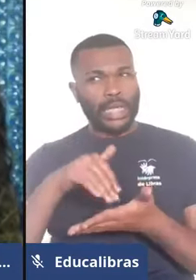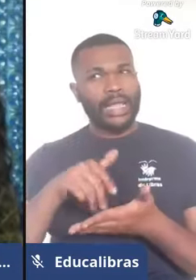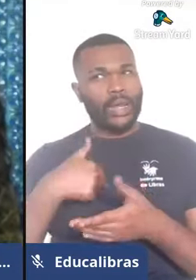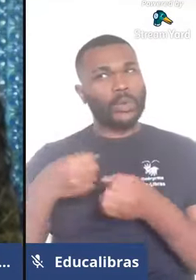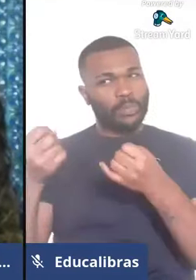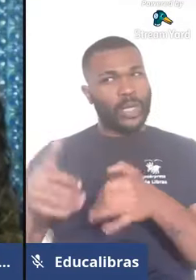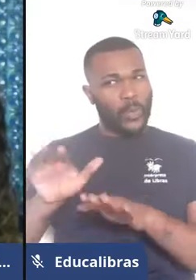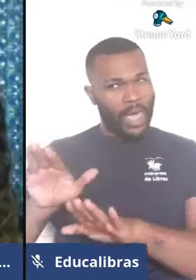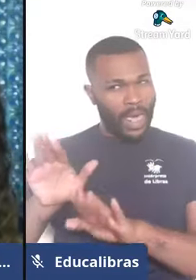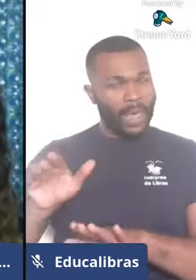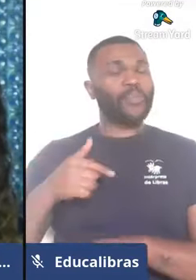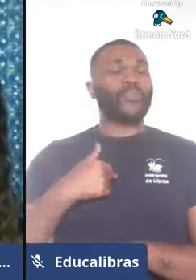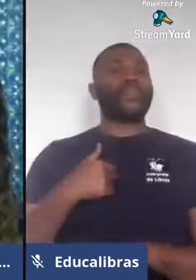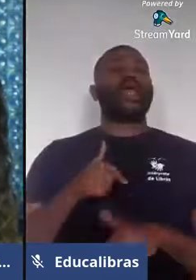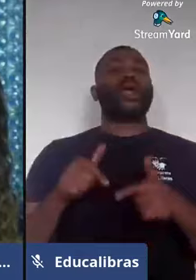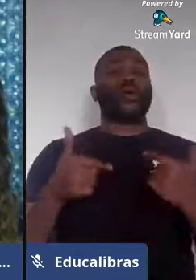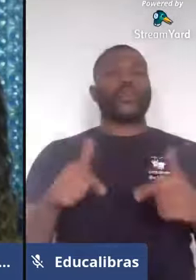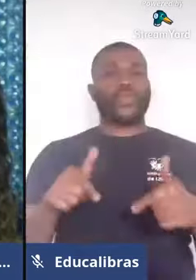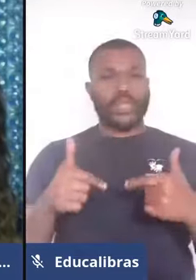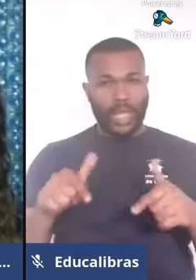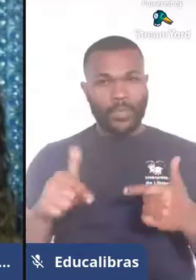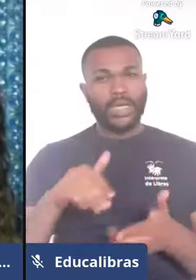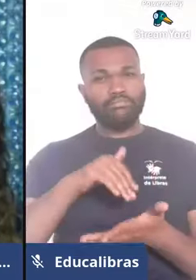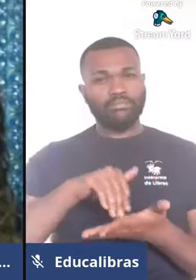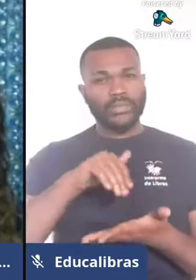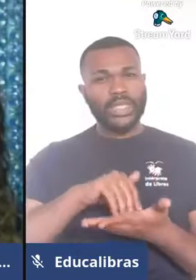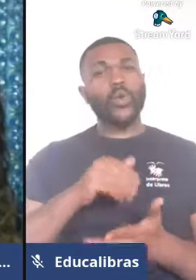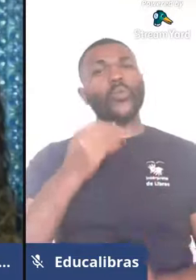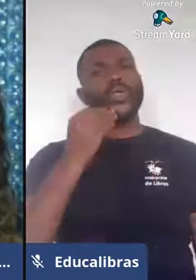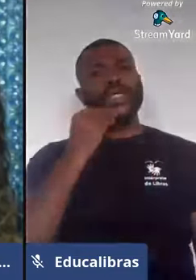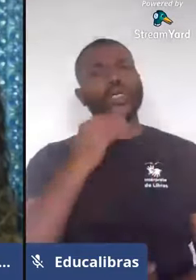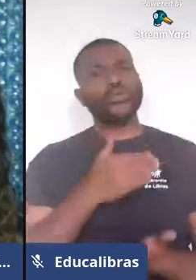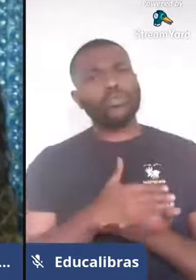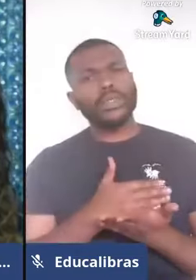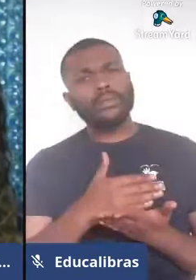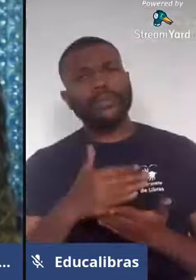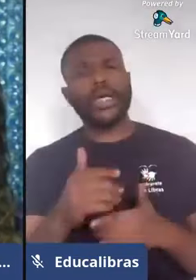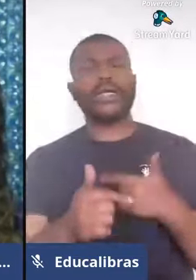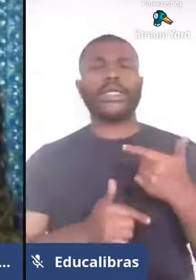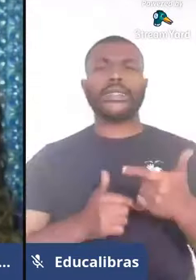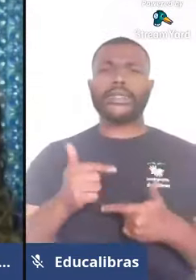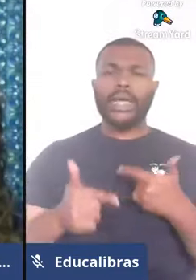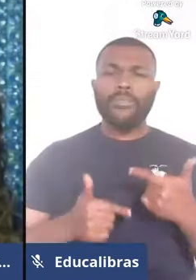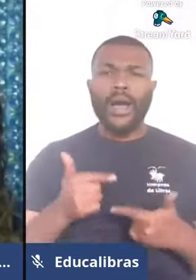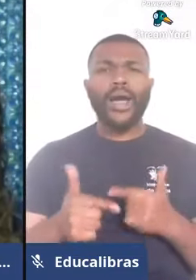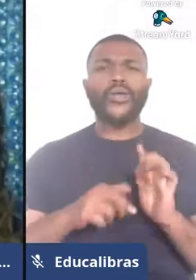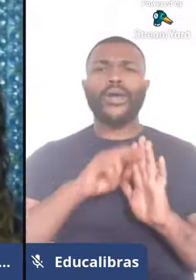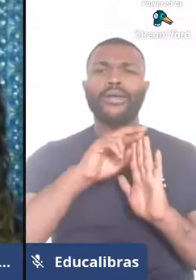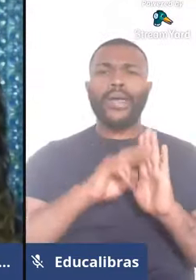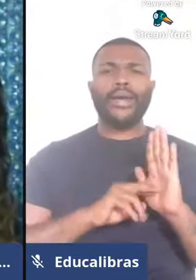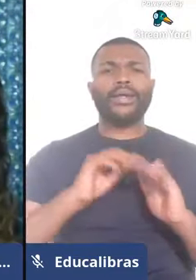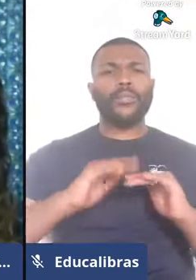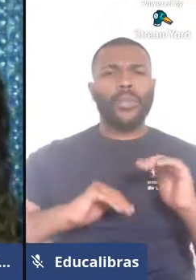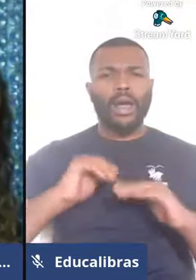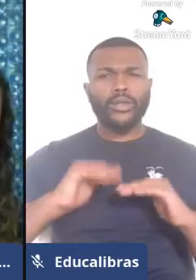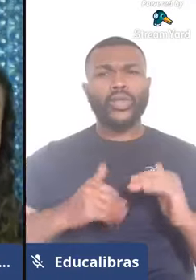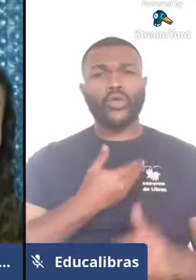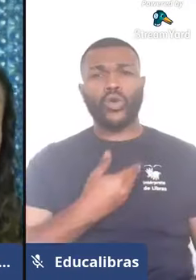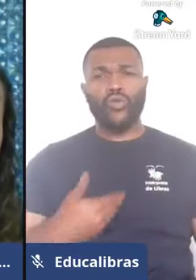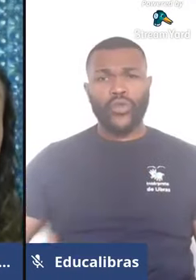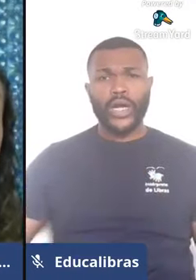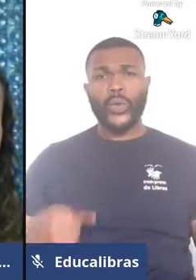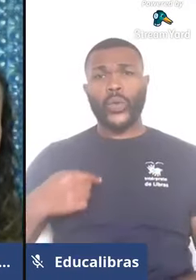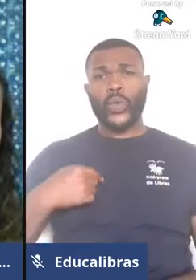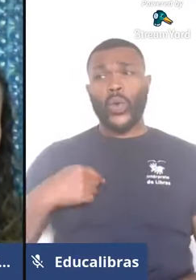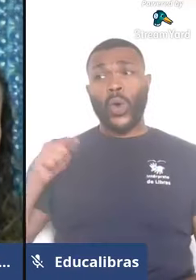trabalhei na secretaria, então, né? Eu tive essa oportunidade de começar a desenvolver esse trabalho de política pública na secretaria, que era executivo, a